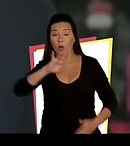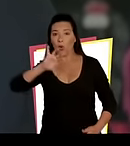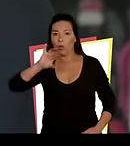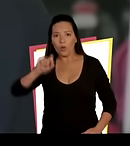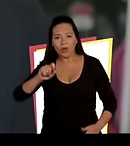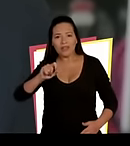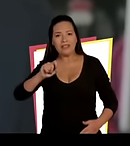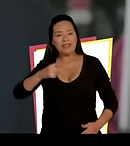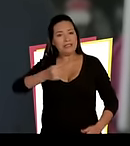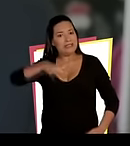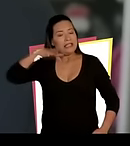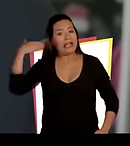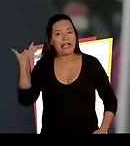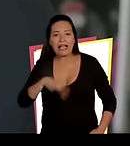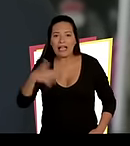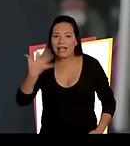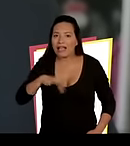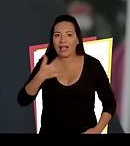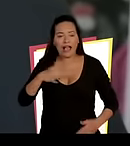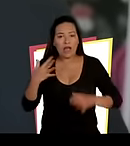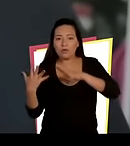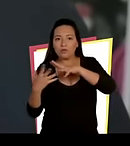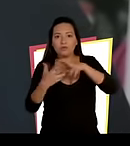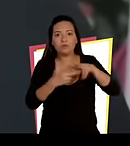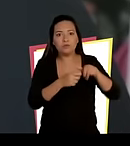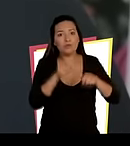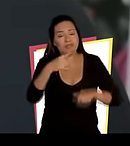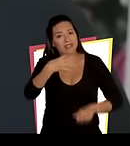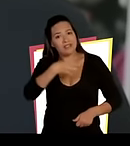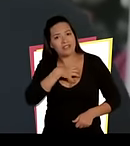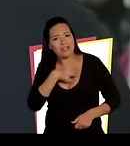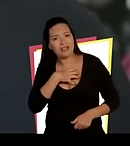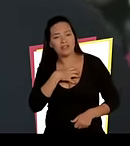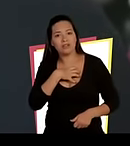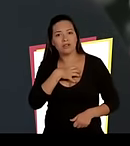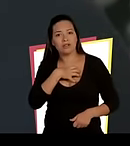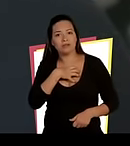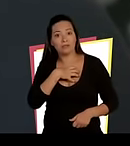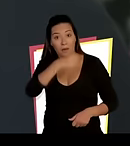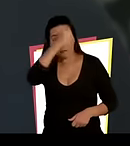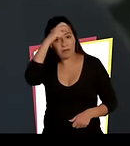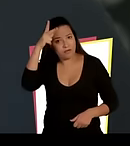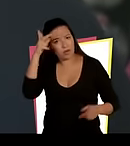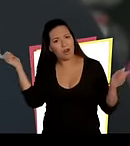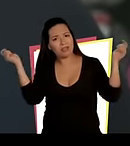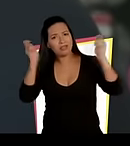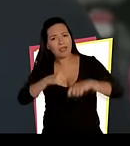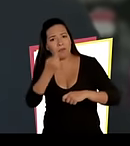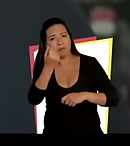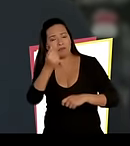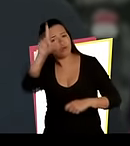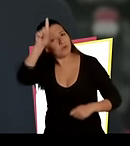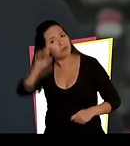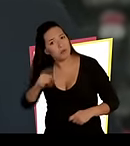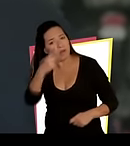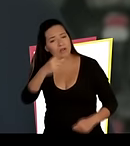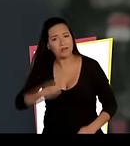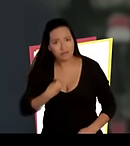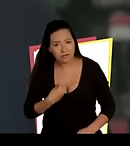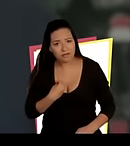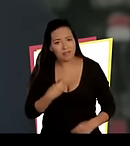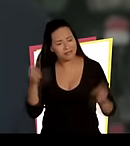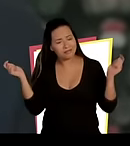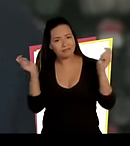Hoje, a cidade do Rio de Janeiro é uma das mais caras do mundo. E isso você sente no bolso. A prefeitura pode fazer a sua vida ficar